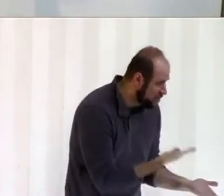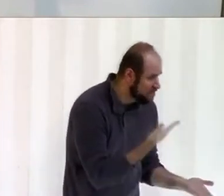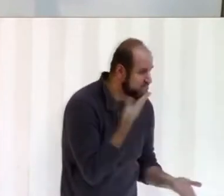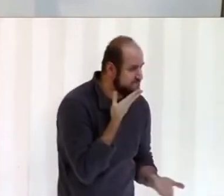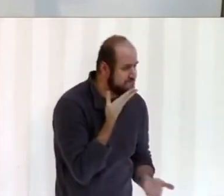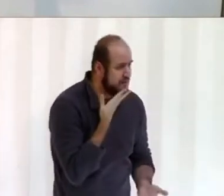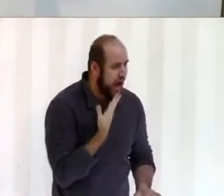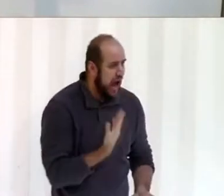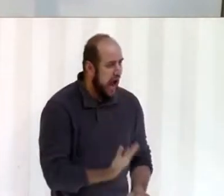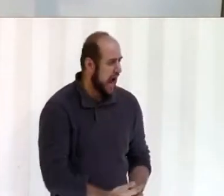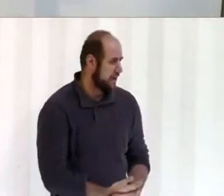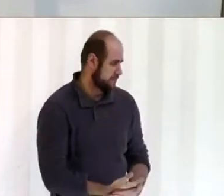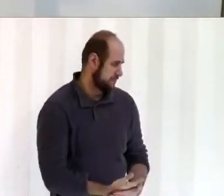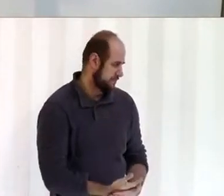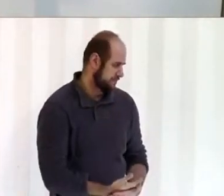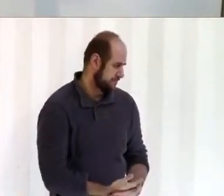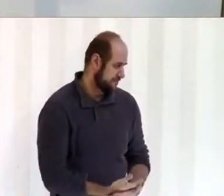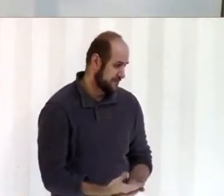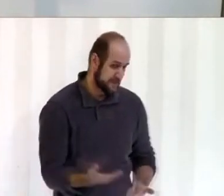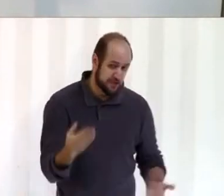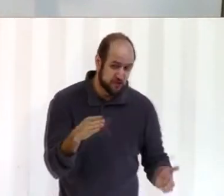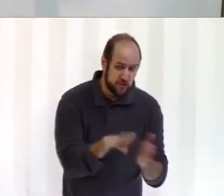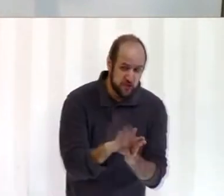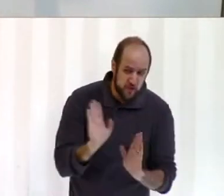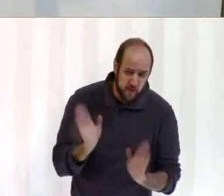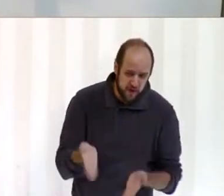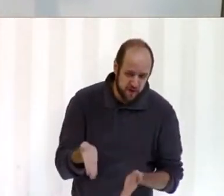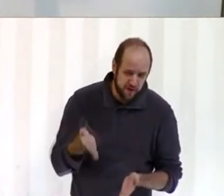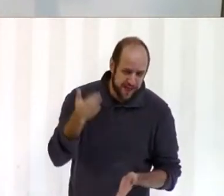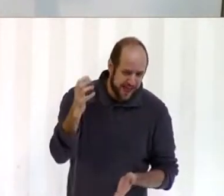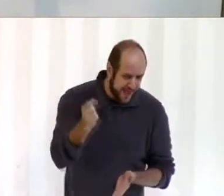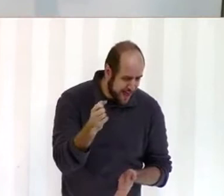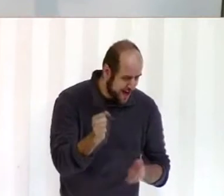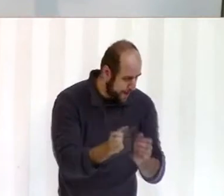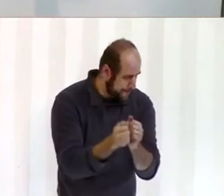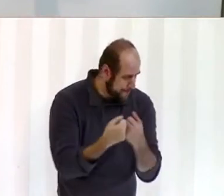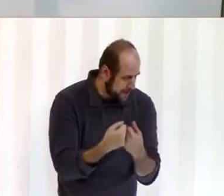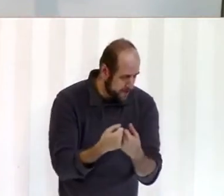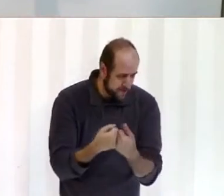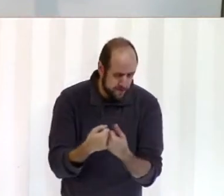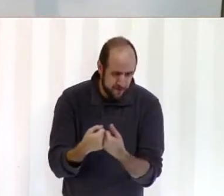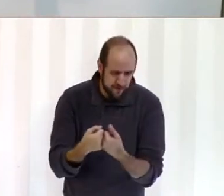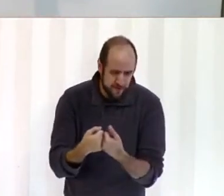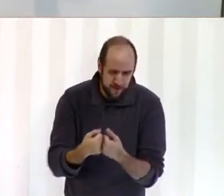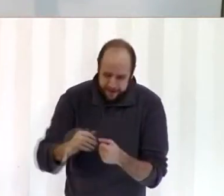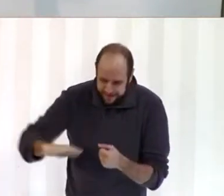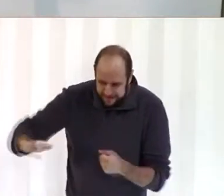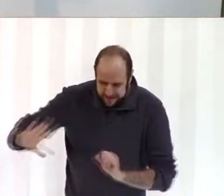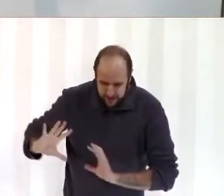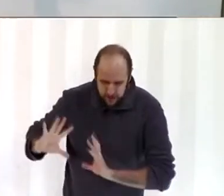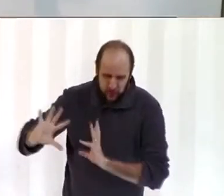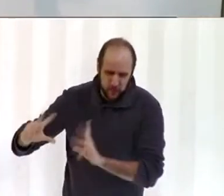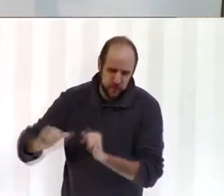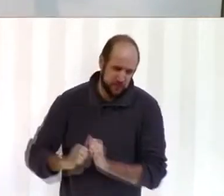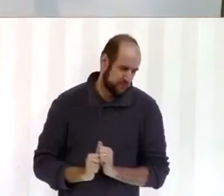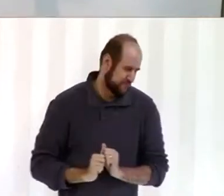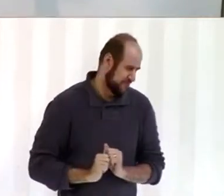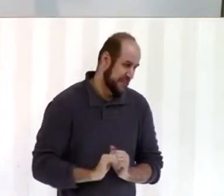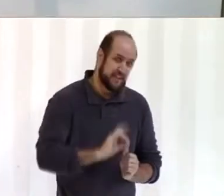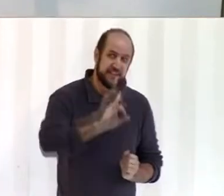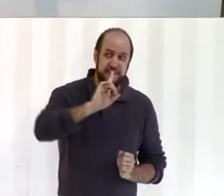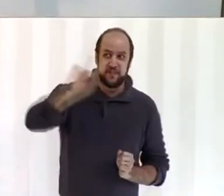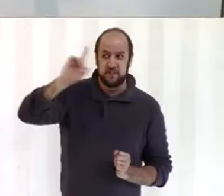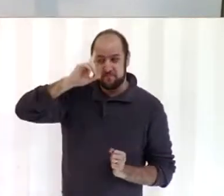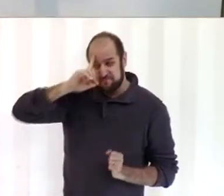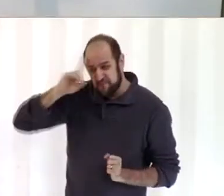impressionante, acabou de chegar um carregamento de pão e leite. Deus mandou pão e leite